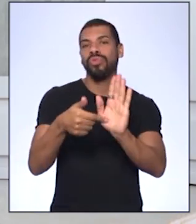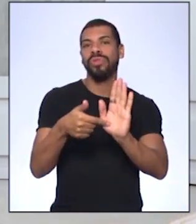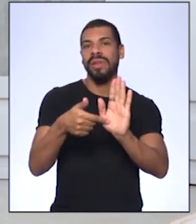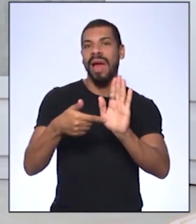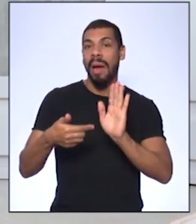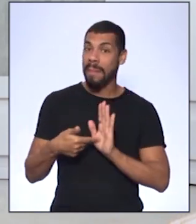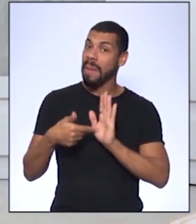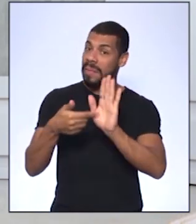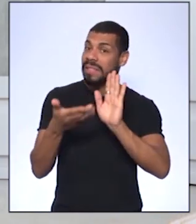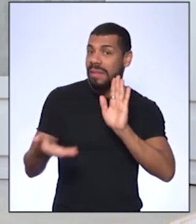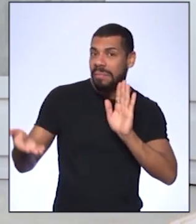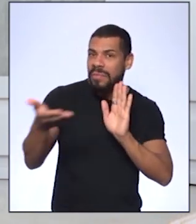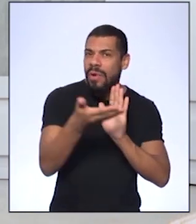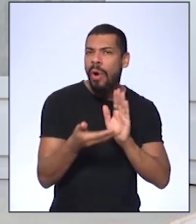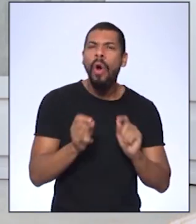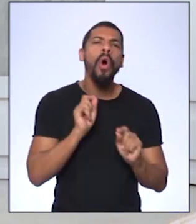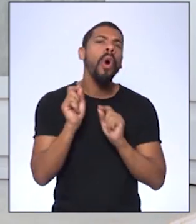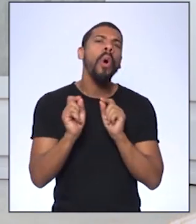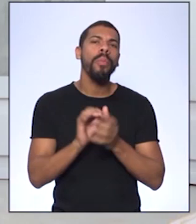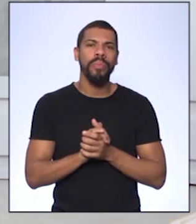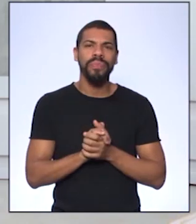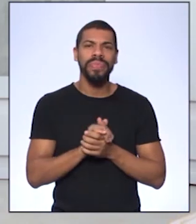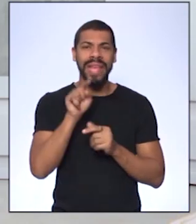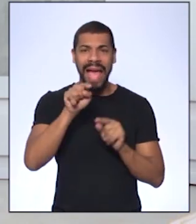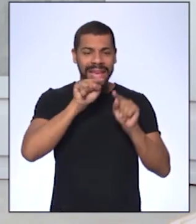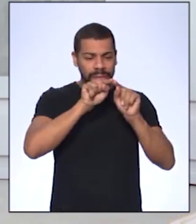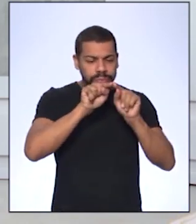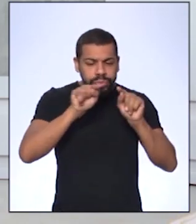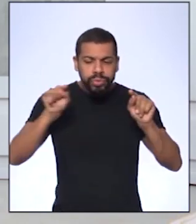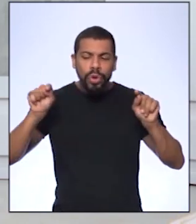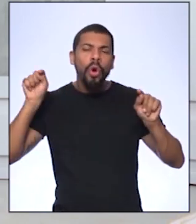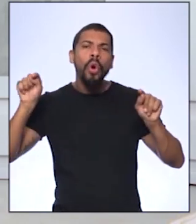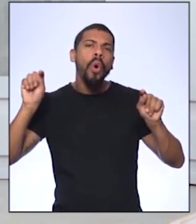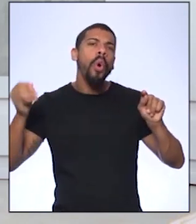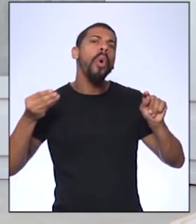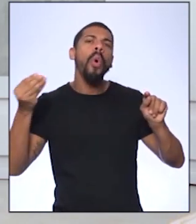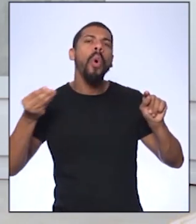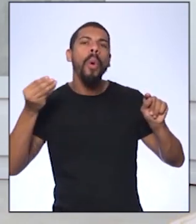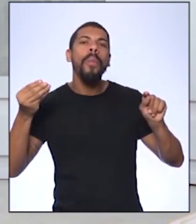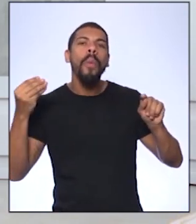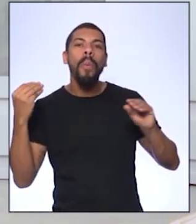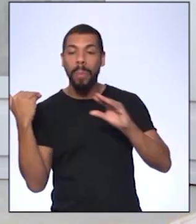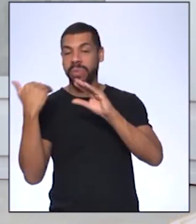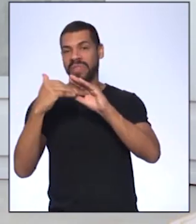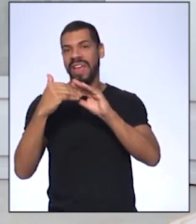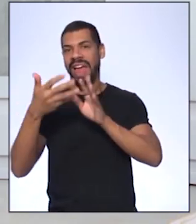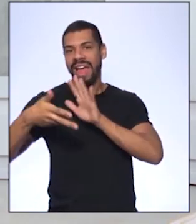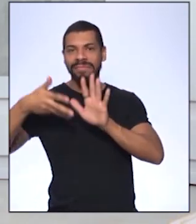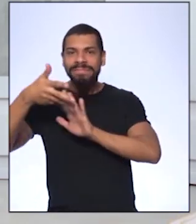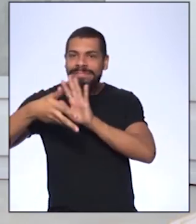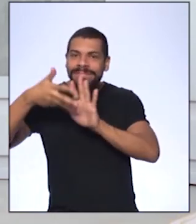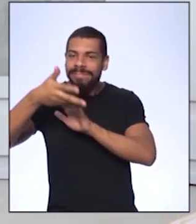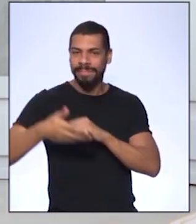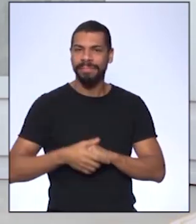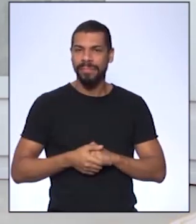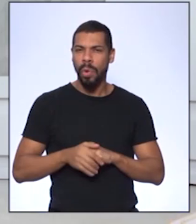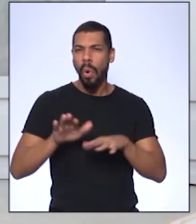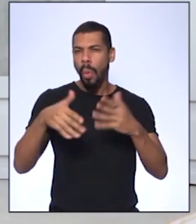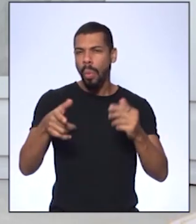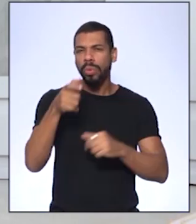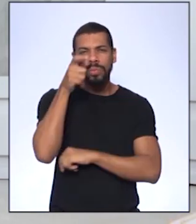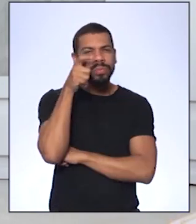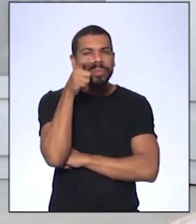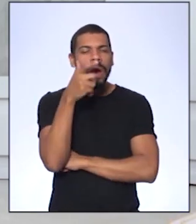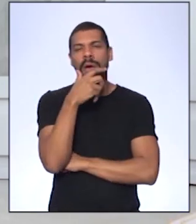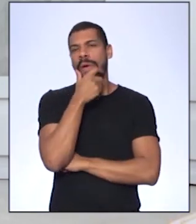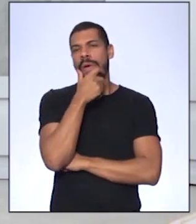para apresentá-la. O canal é o meio físico pelo qual a mensagem chega até você. Quando você olha e